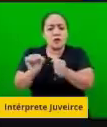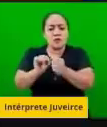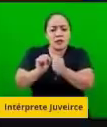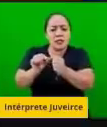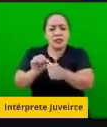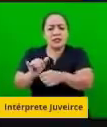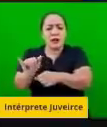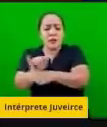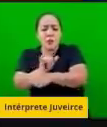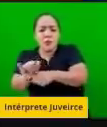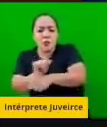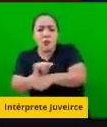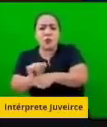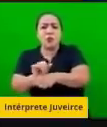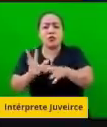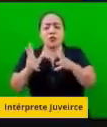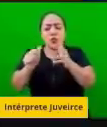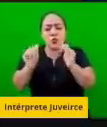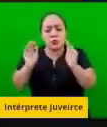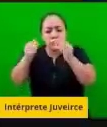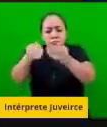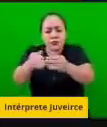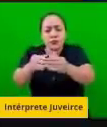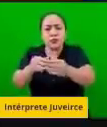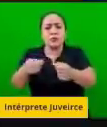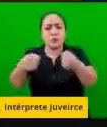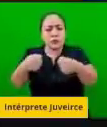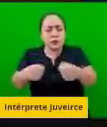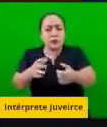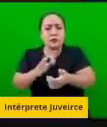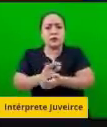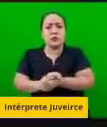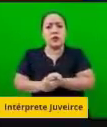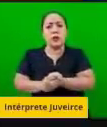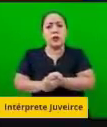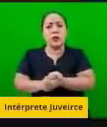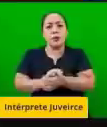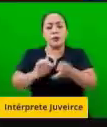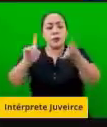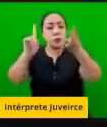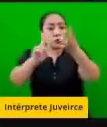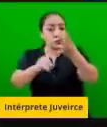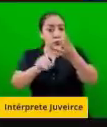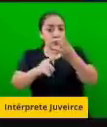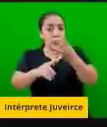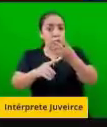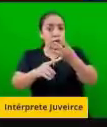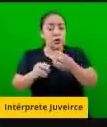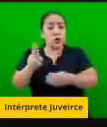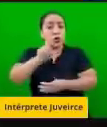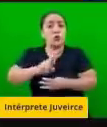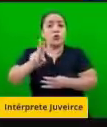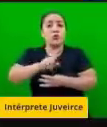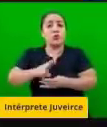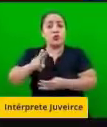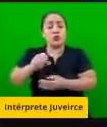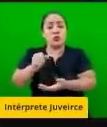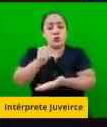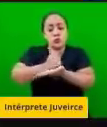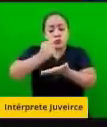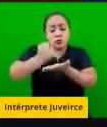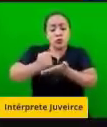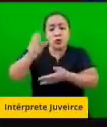momento. Na sequência, falaremos sobre o uso de documentos históricos como recurso